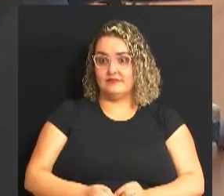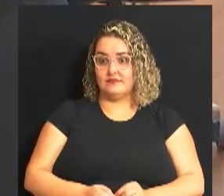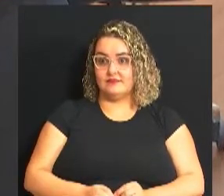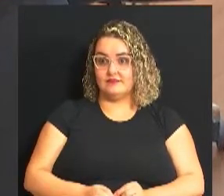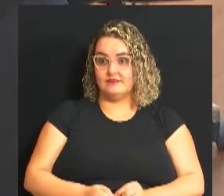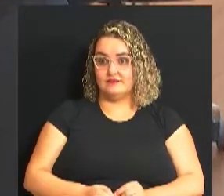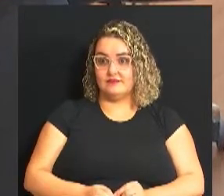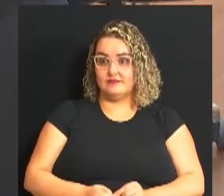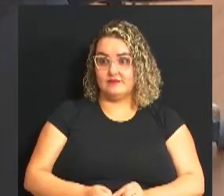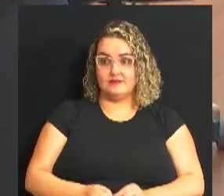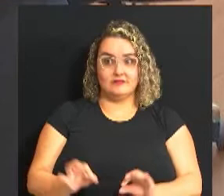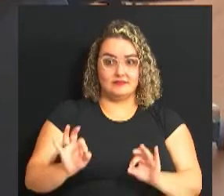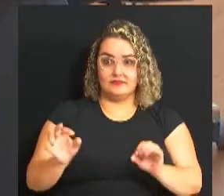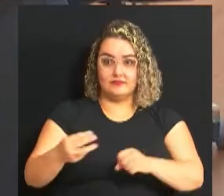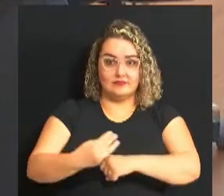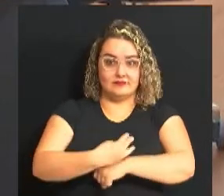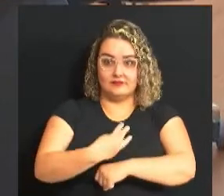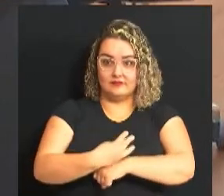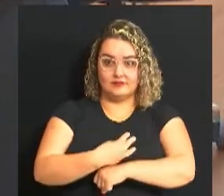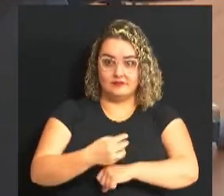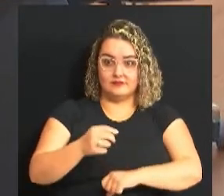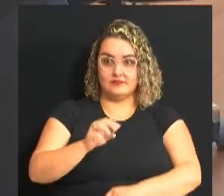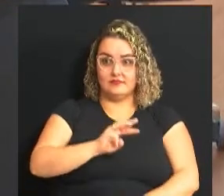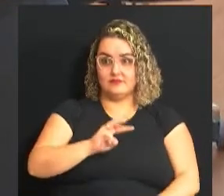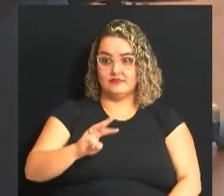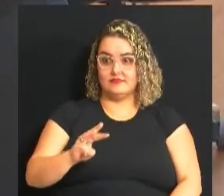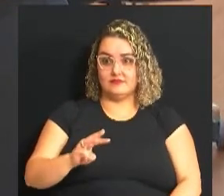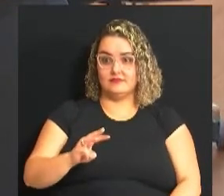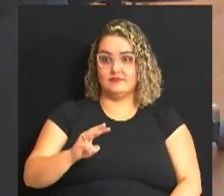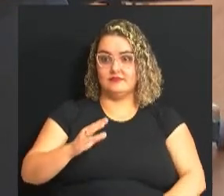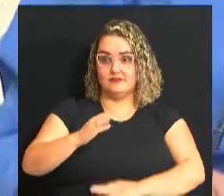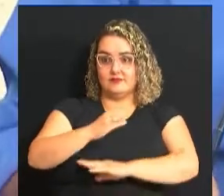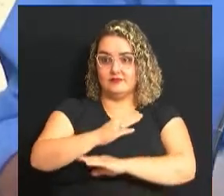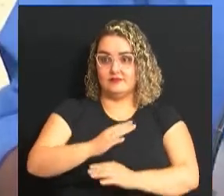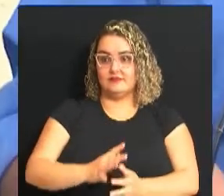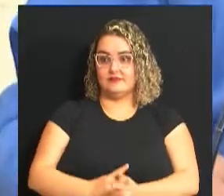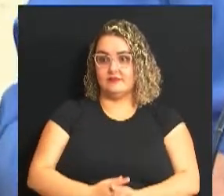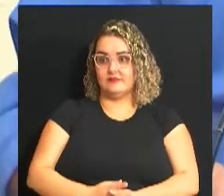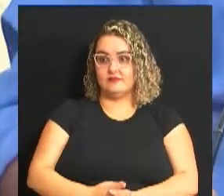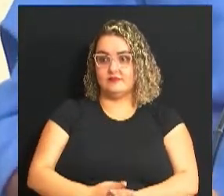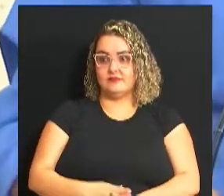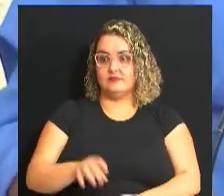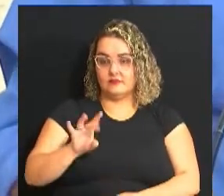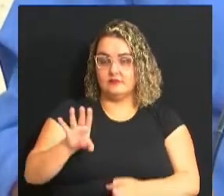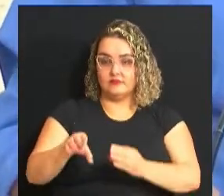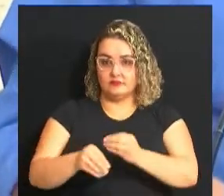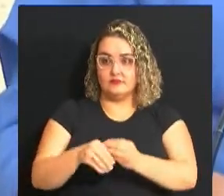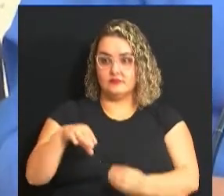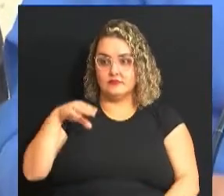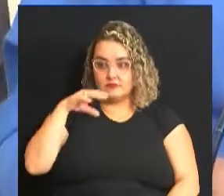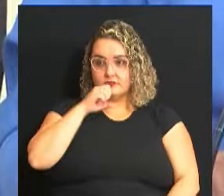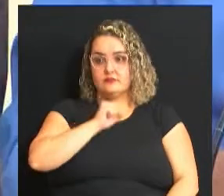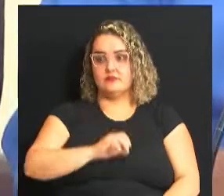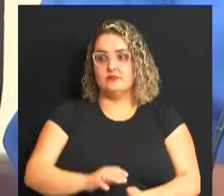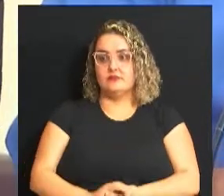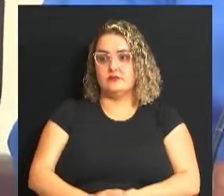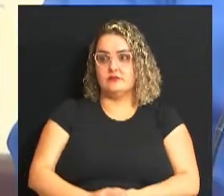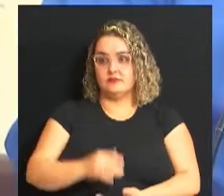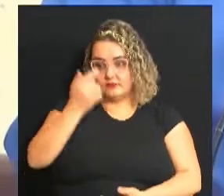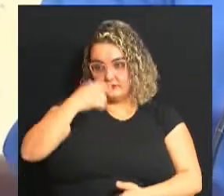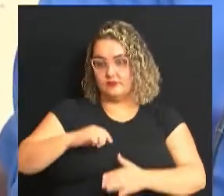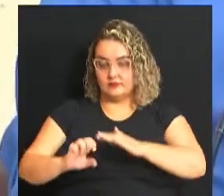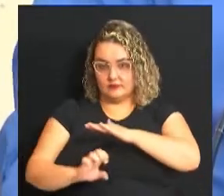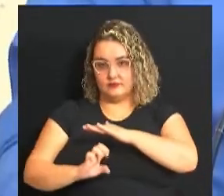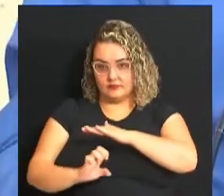pelo WhatsApp, nem pelo site da Câmara. É, só um adendo também bem rápido, até como empresário.